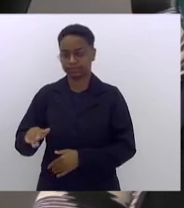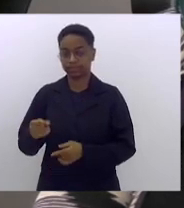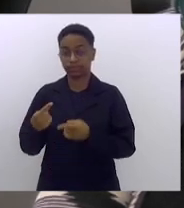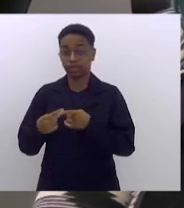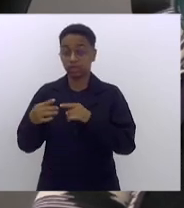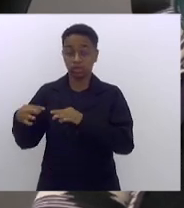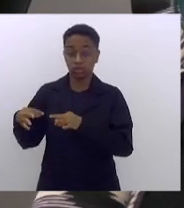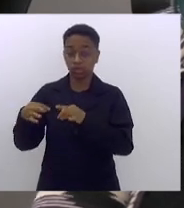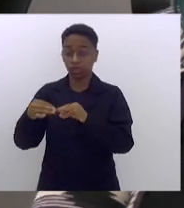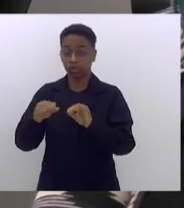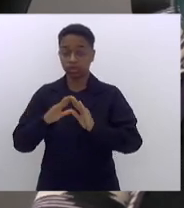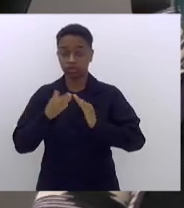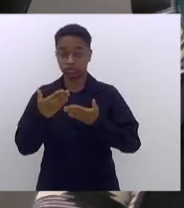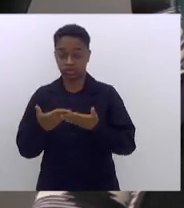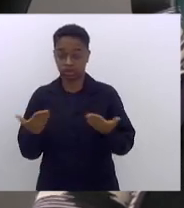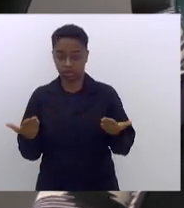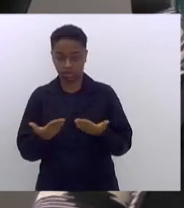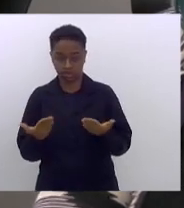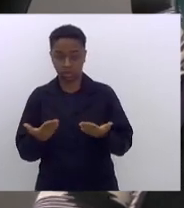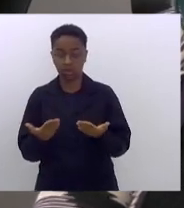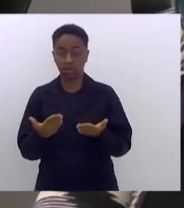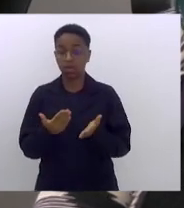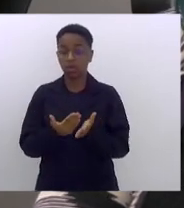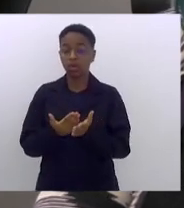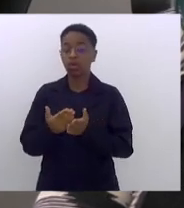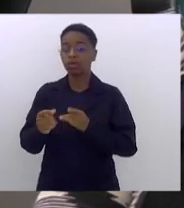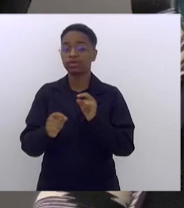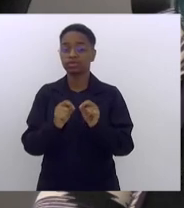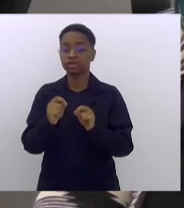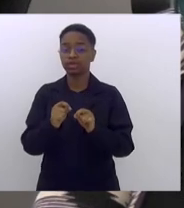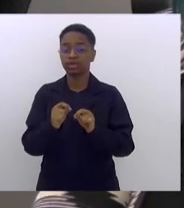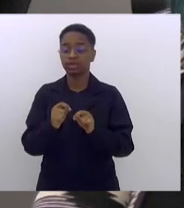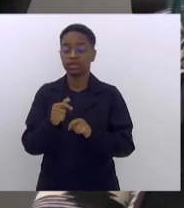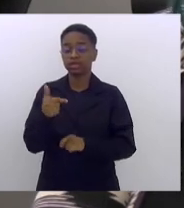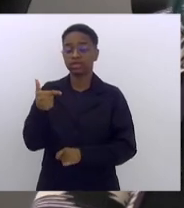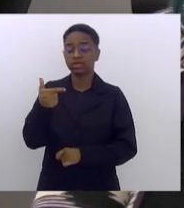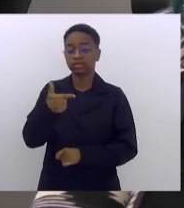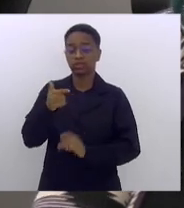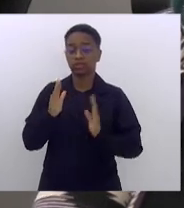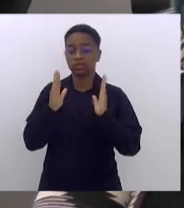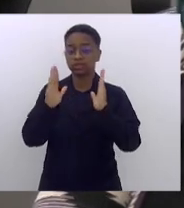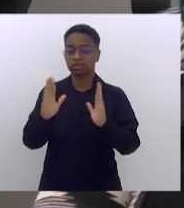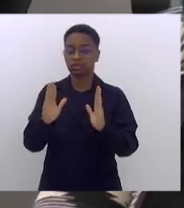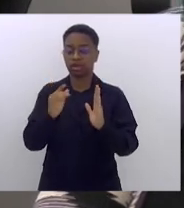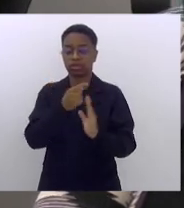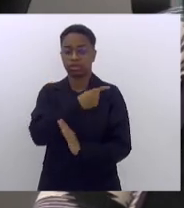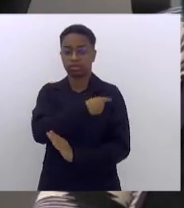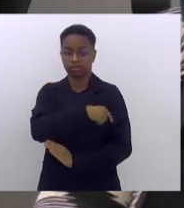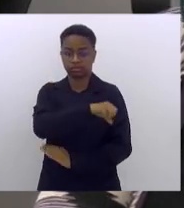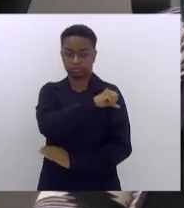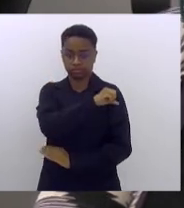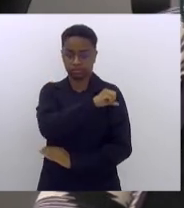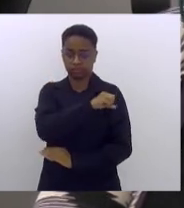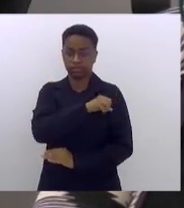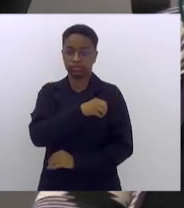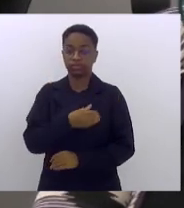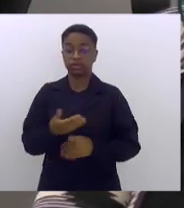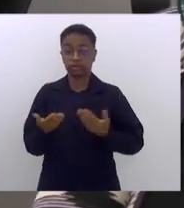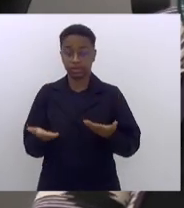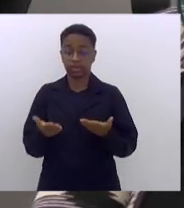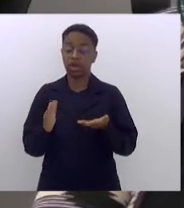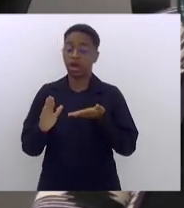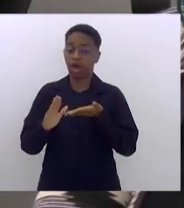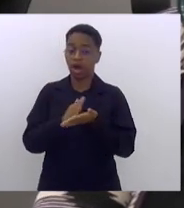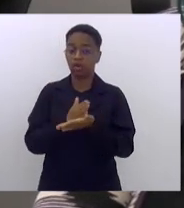escolas, elas se iniciam no segundo segmento do ensino fundamental. Então, uma parte dos alunos ainda estão ali na entrada